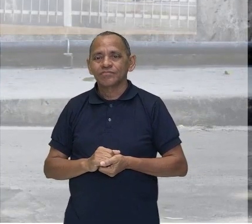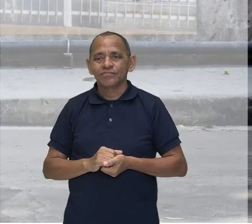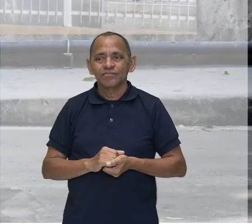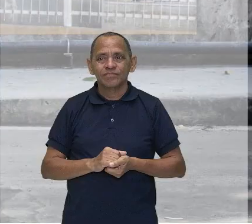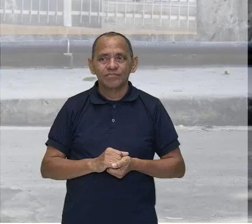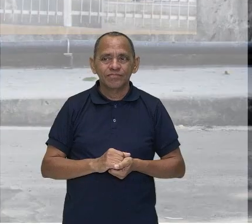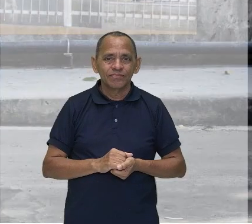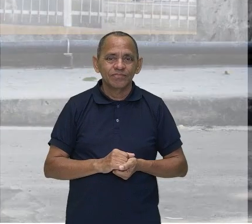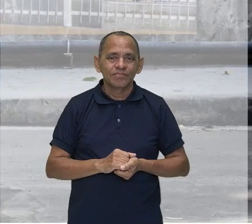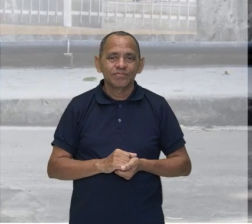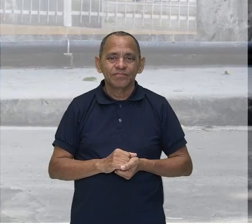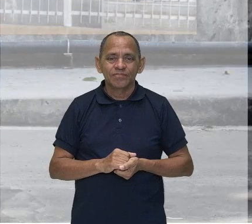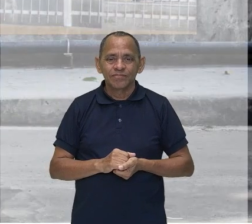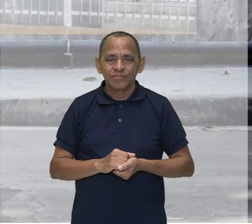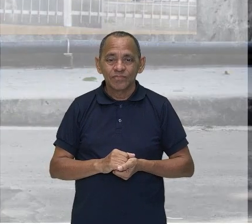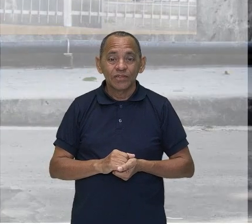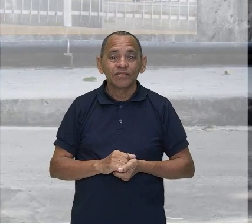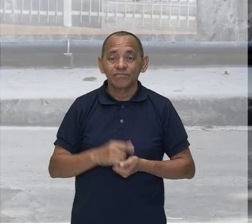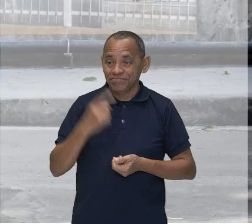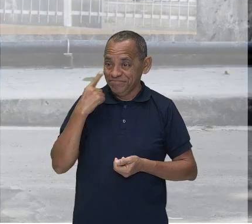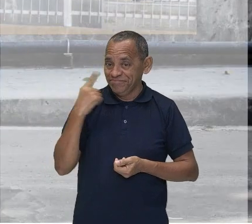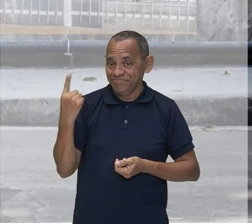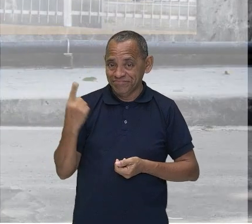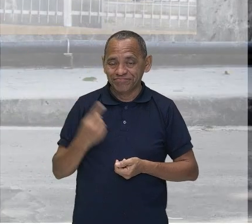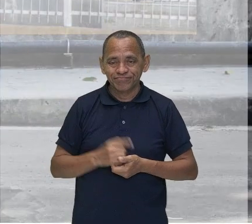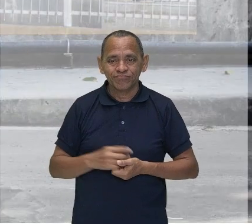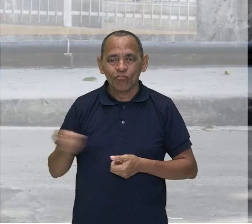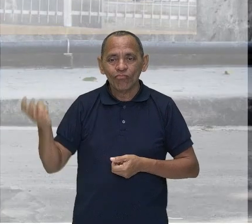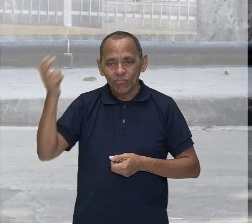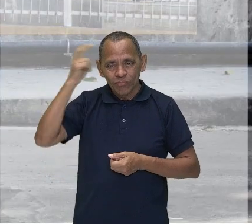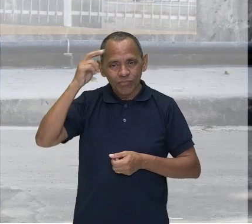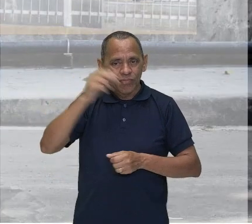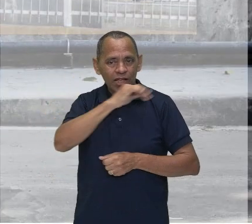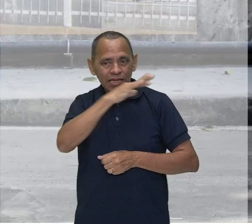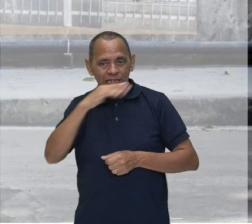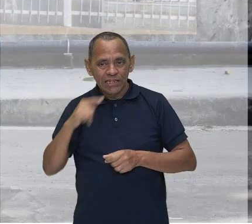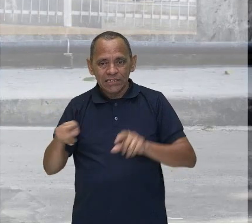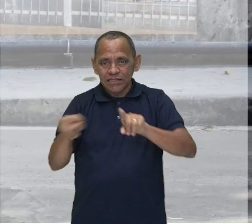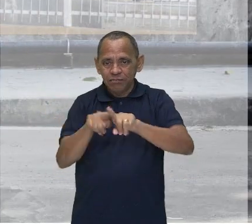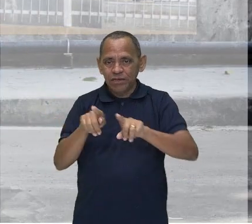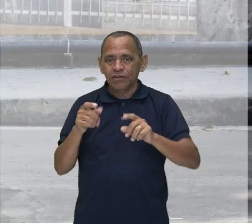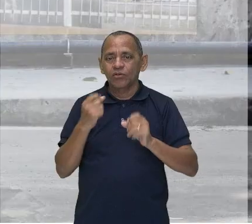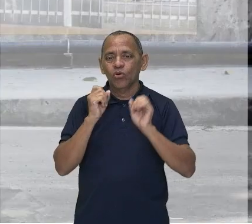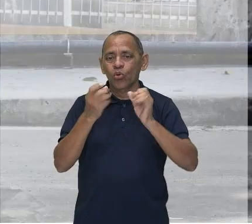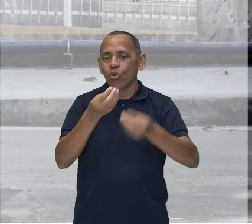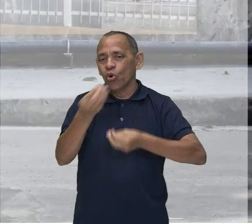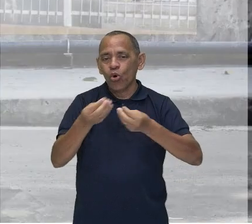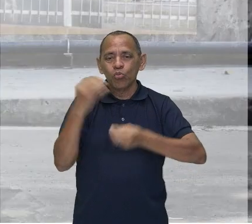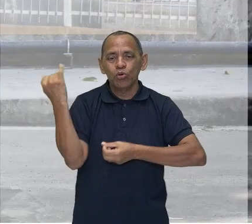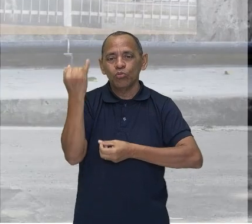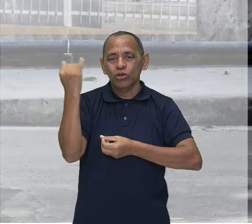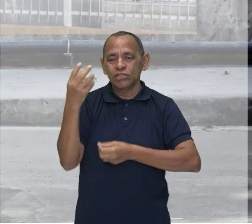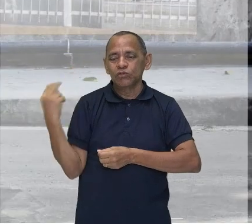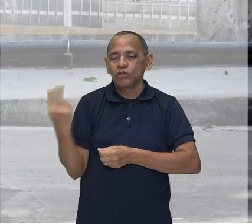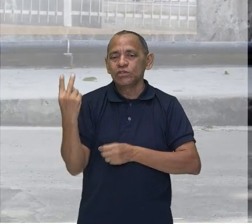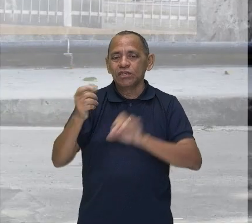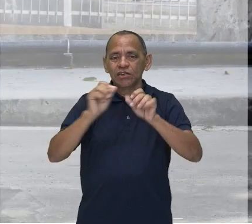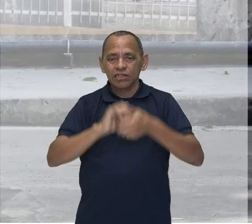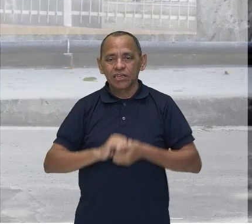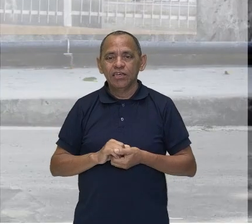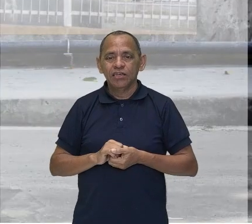um lado indígena, uma criança, uma cultura, certo? Aqui, como é importante a gente valorizar as